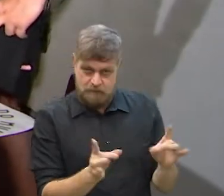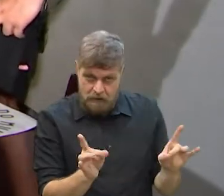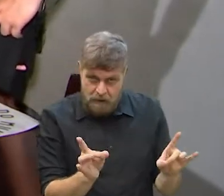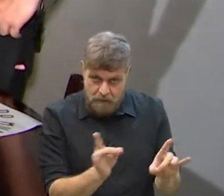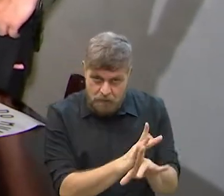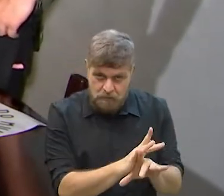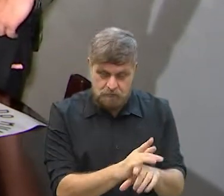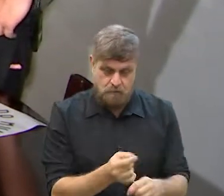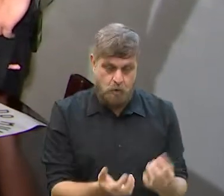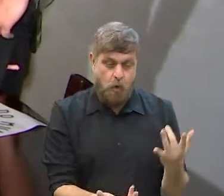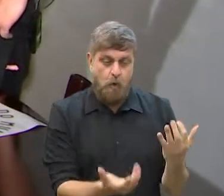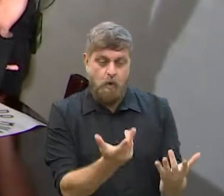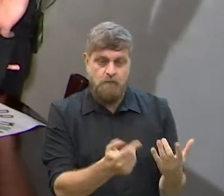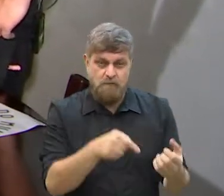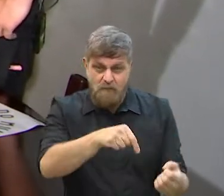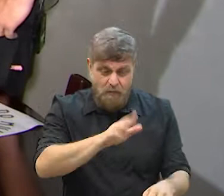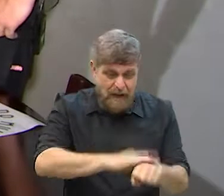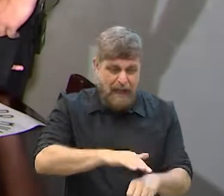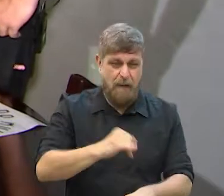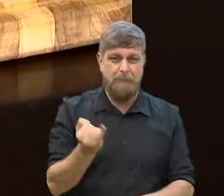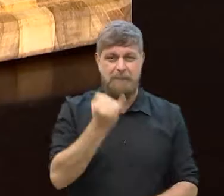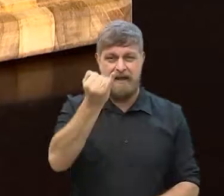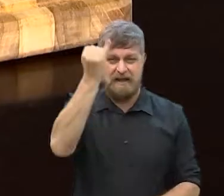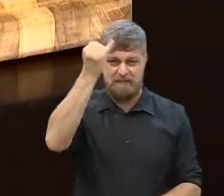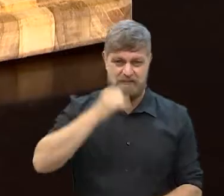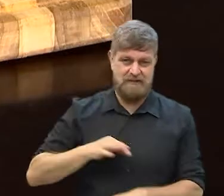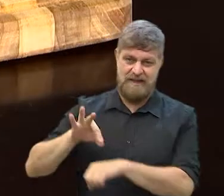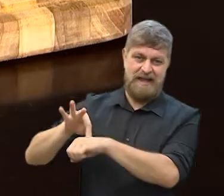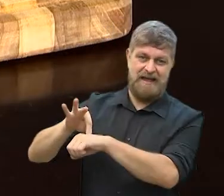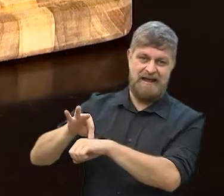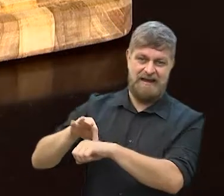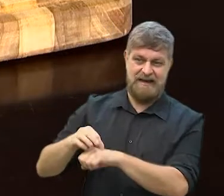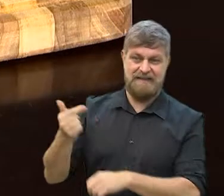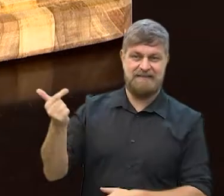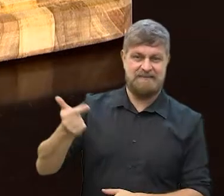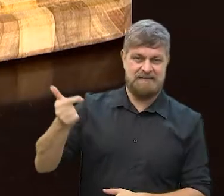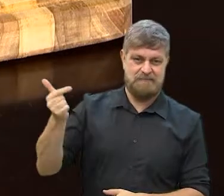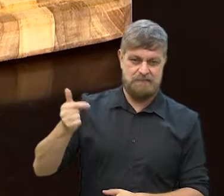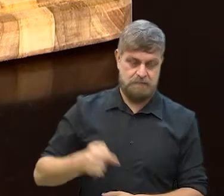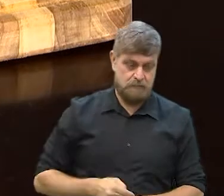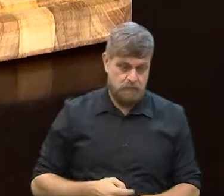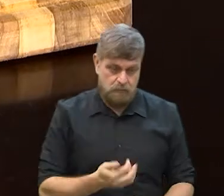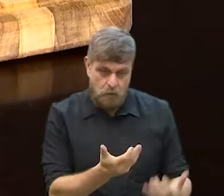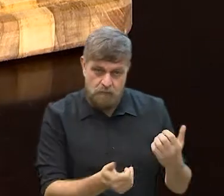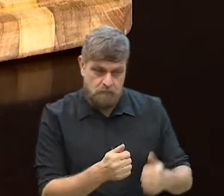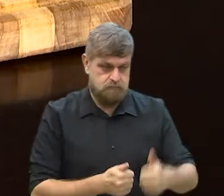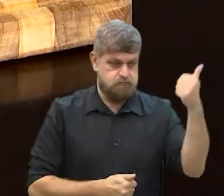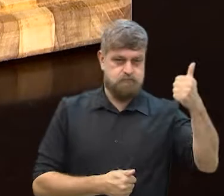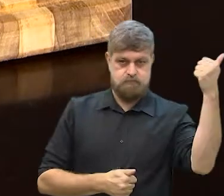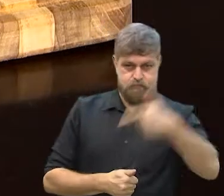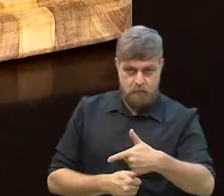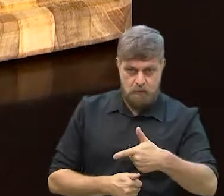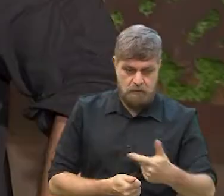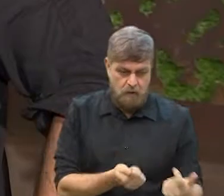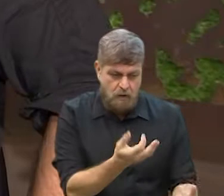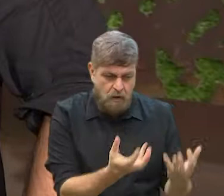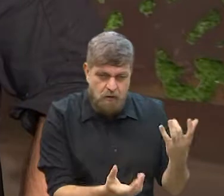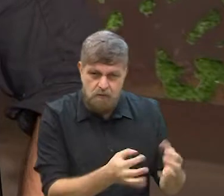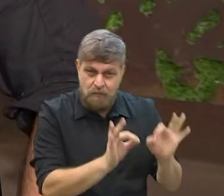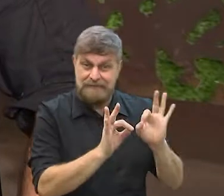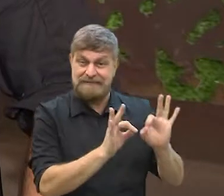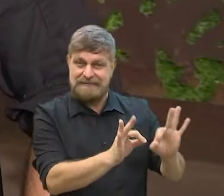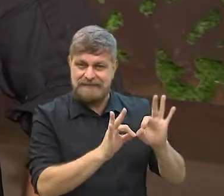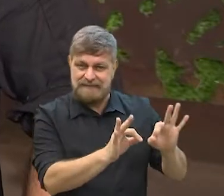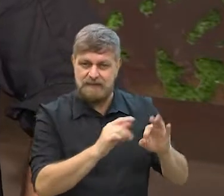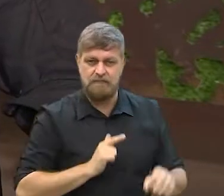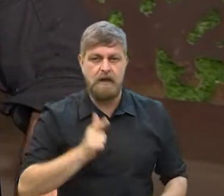Eu falo que o fogo é mais importante do que propriamente o corte. Porque com o fogo na temperatura certa, tu vai